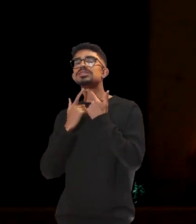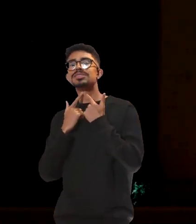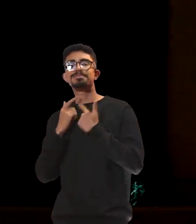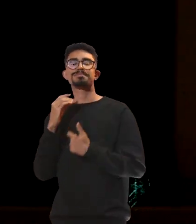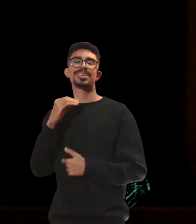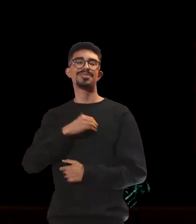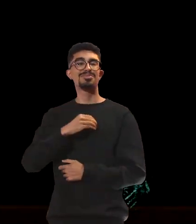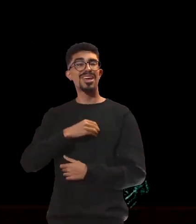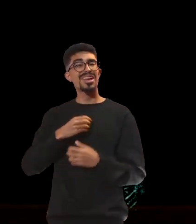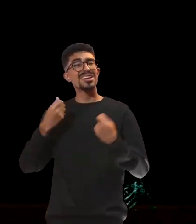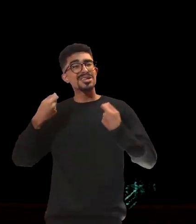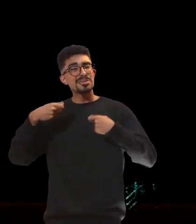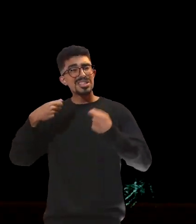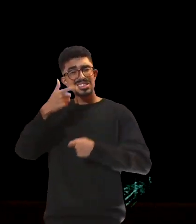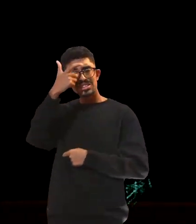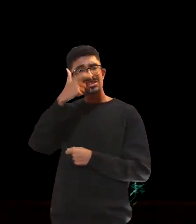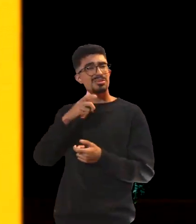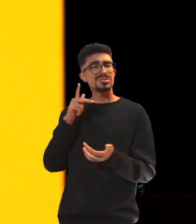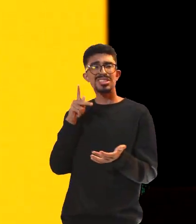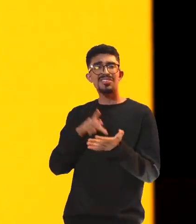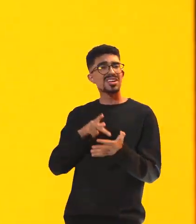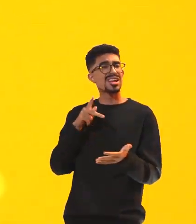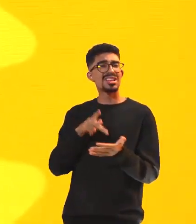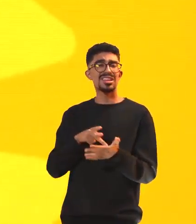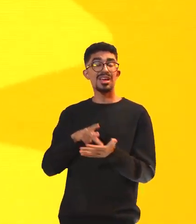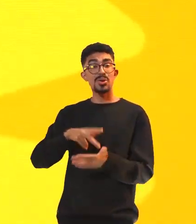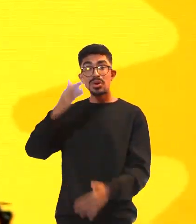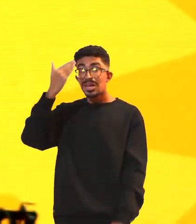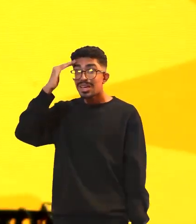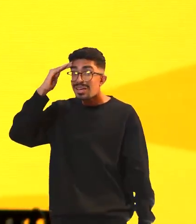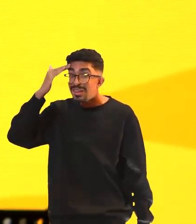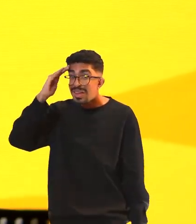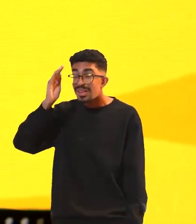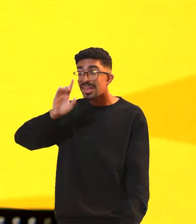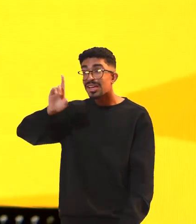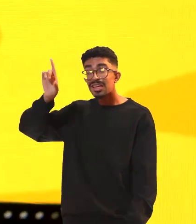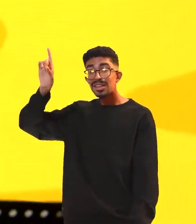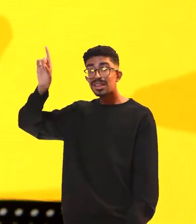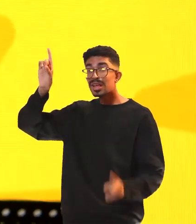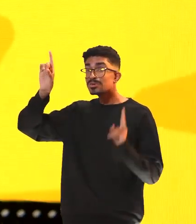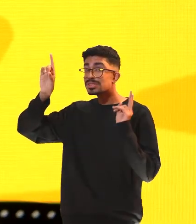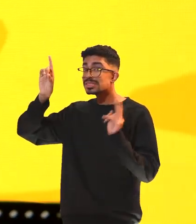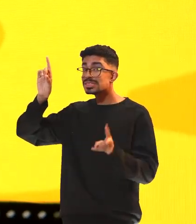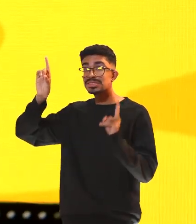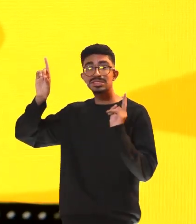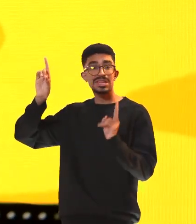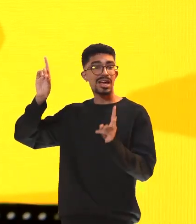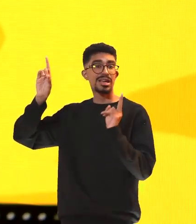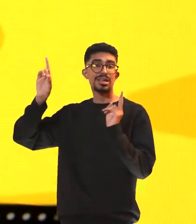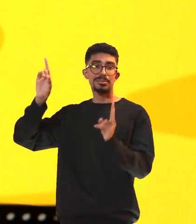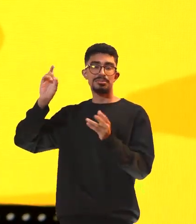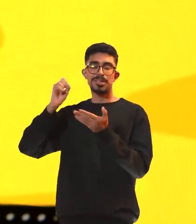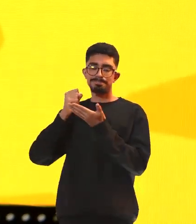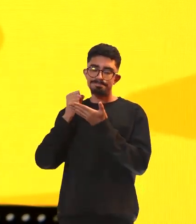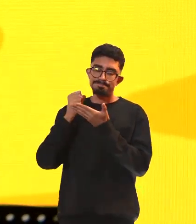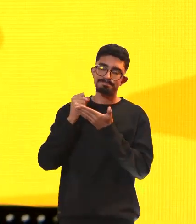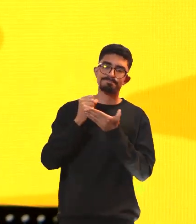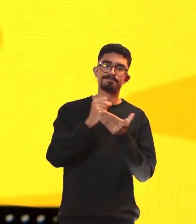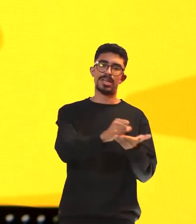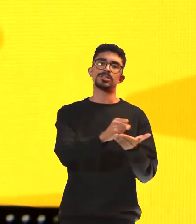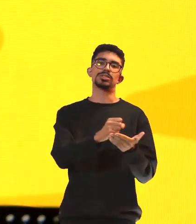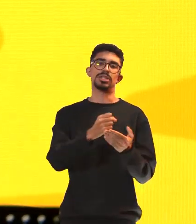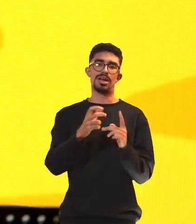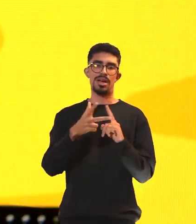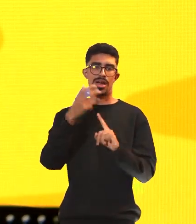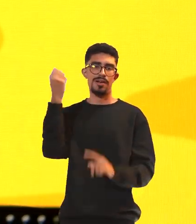gente precisa ser sincero em relação a isso. E entender que o Senhor sempre vai trazer um escape. Eu lembro que